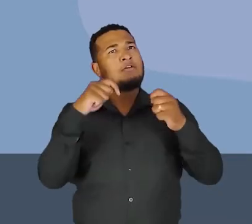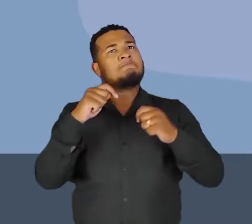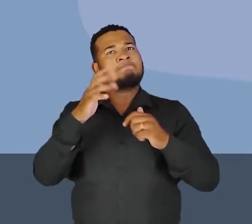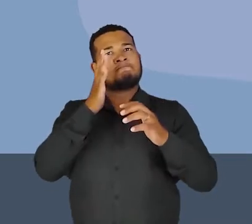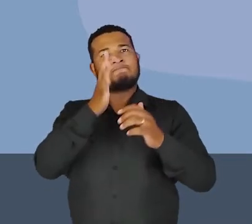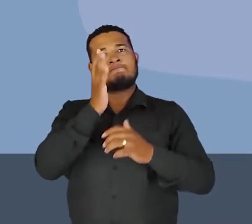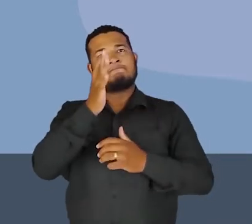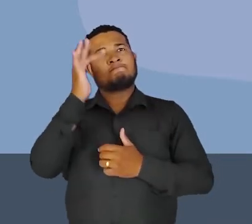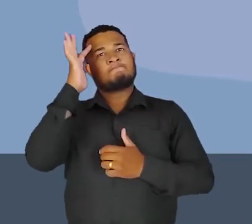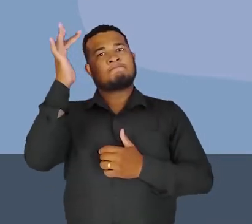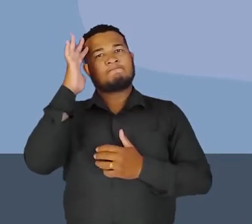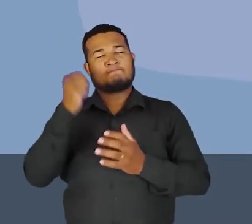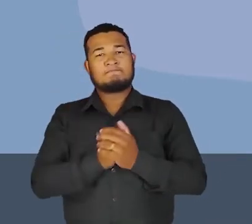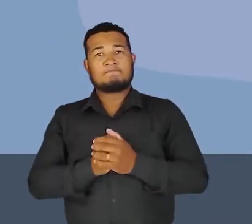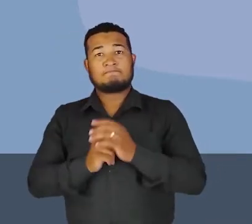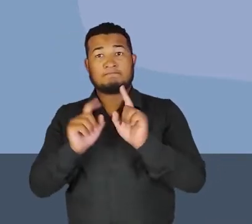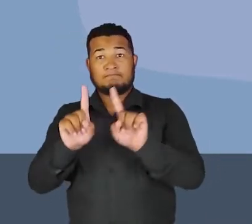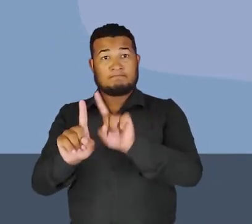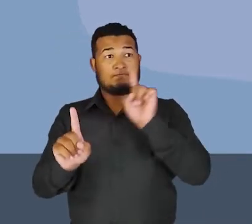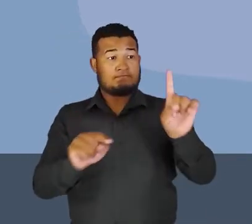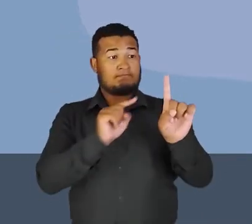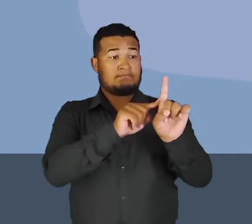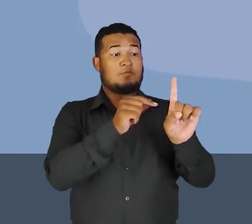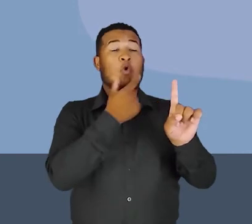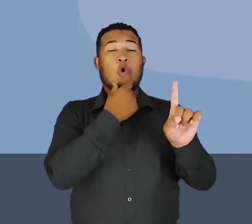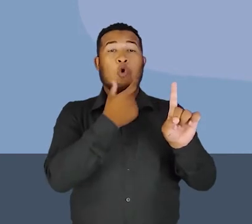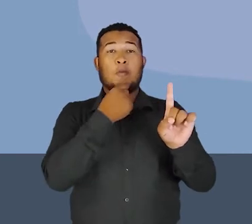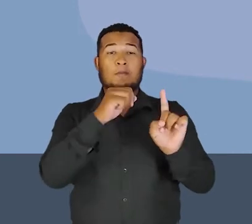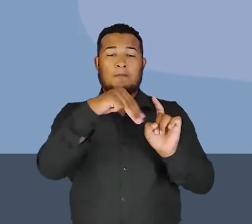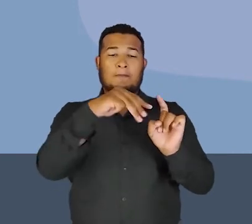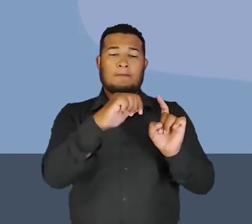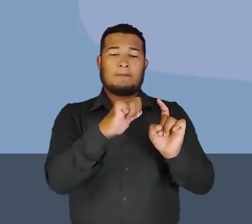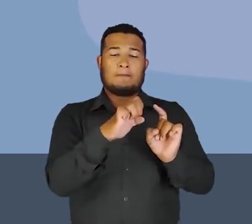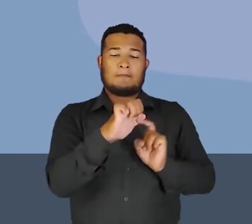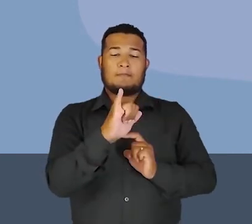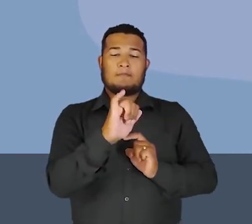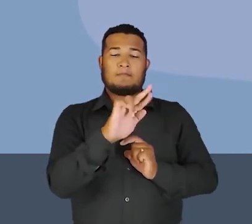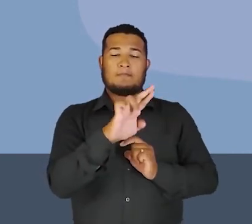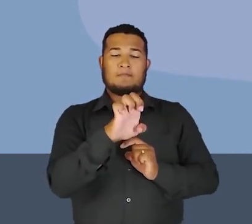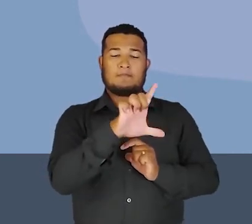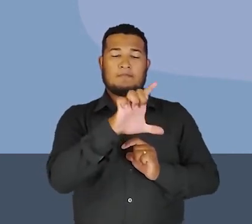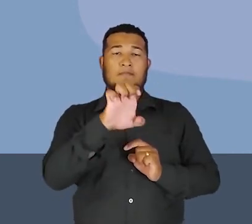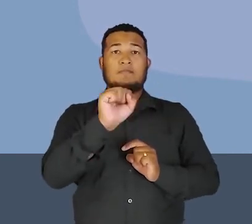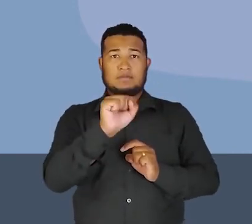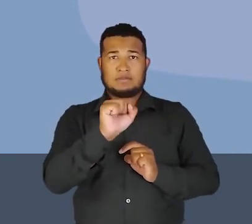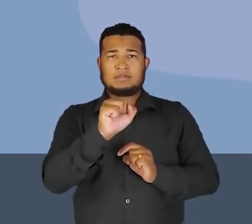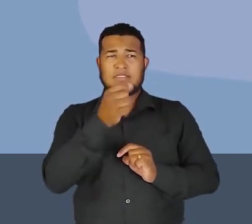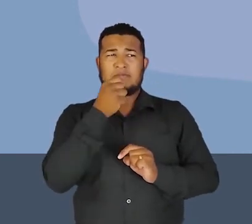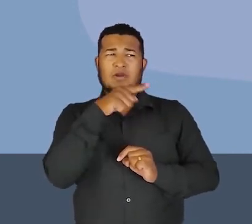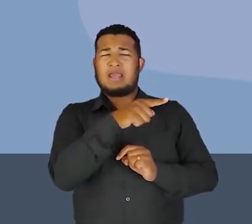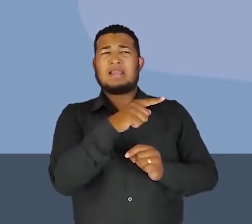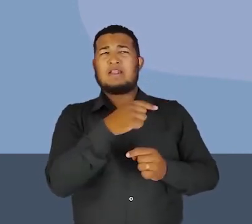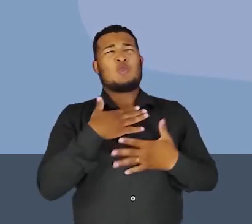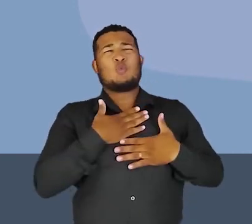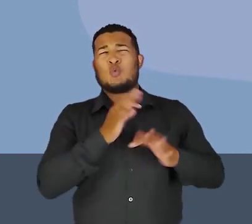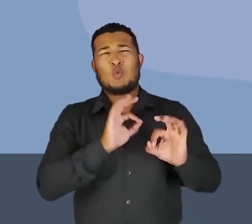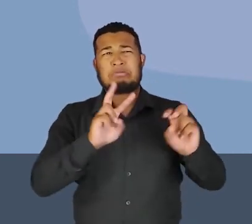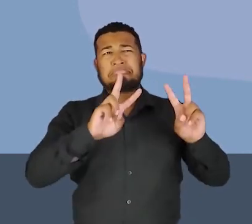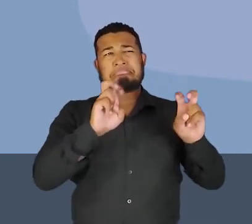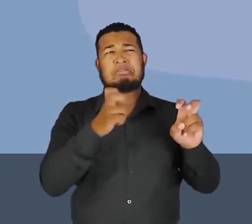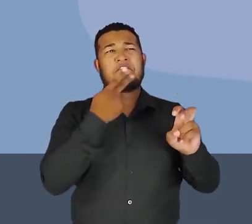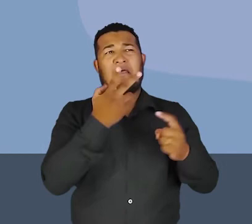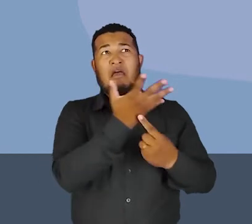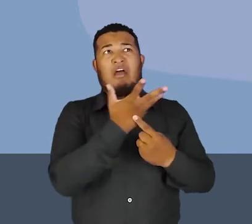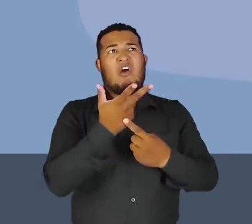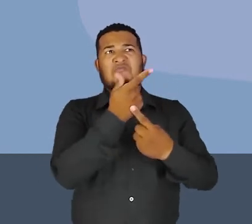eu trouxe o trabalho do Cildo Meirelles, né? É um artista, ele não gostava muito de ser chamado de artista conceitual, porque a